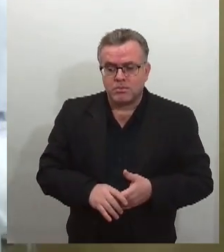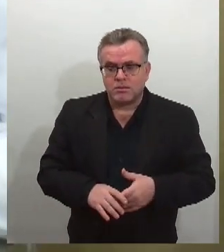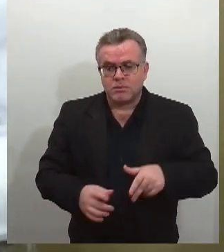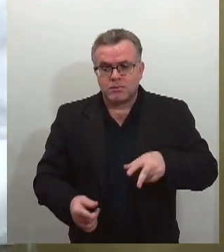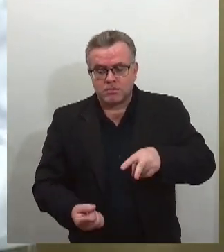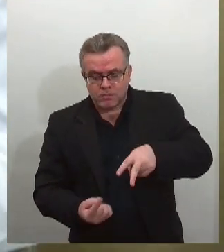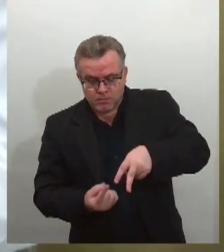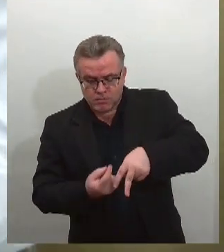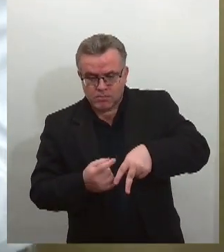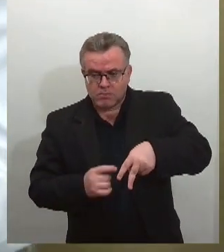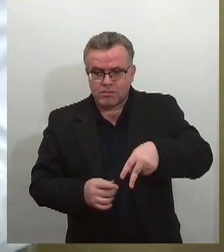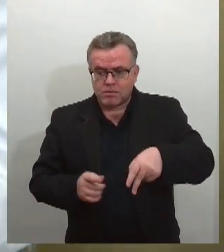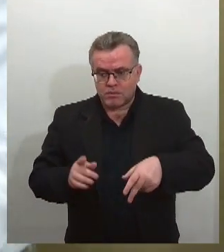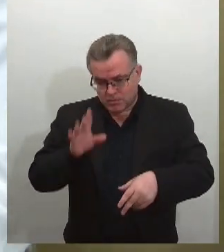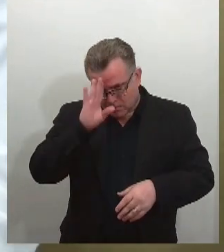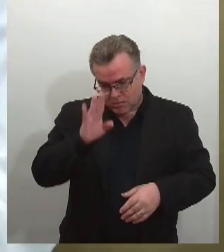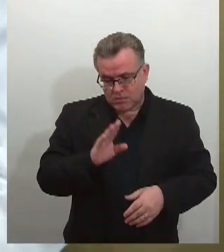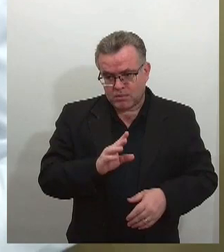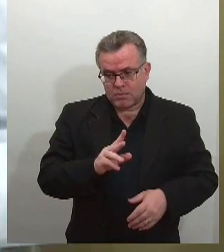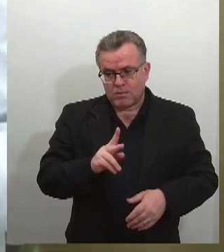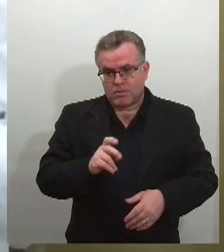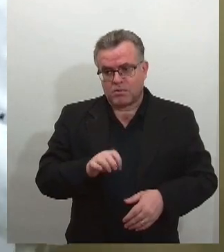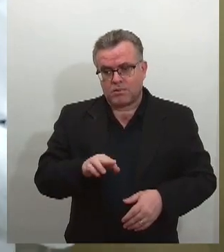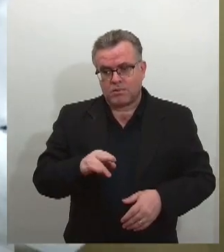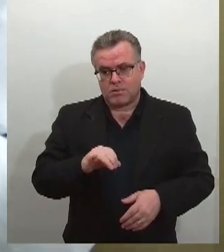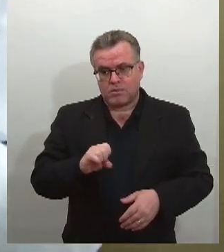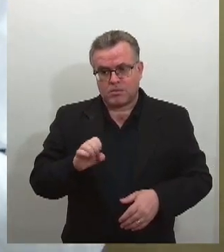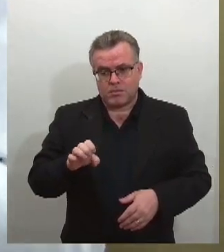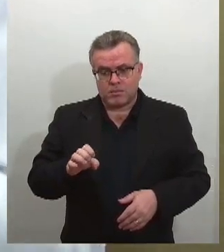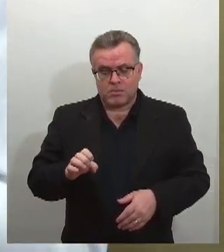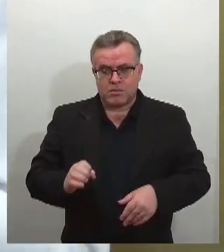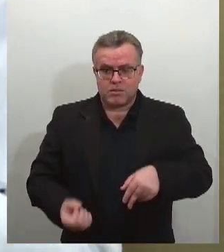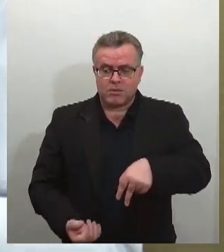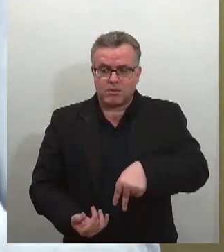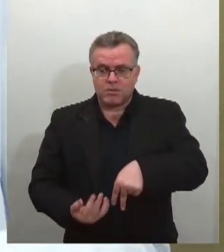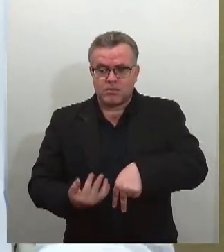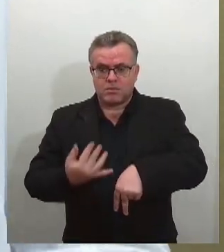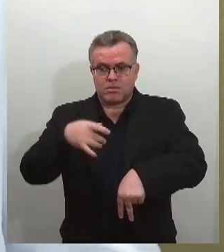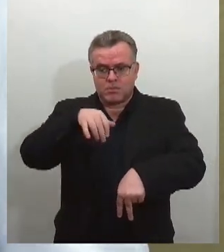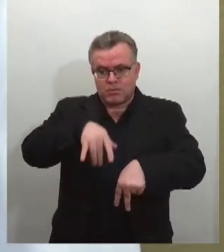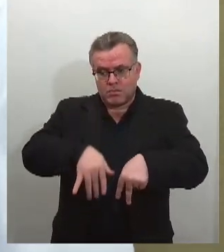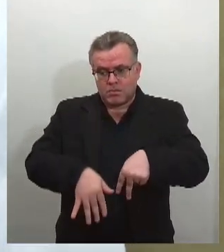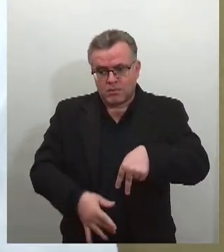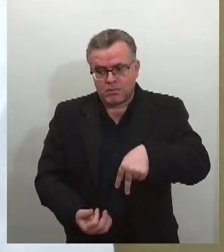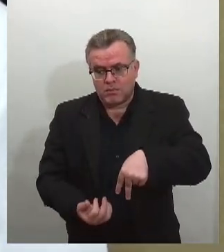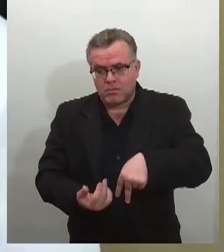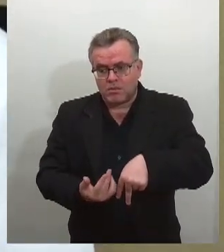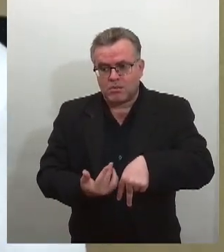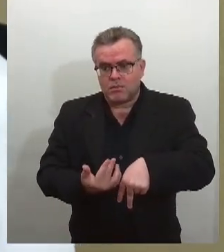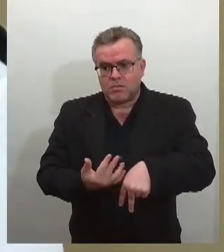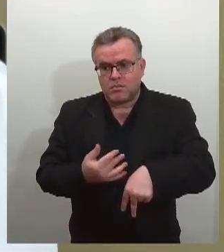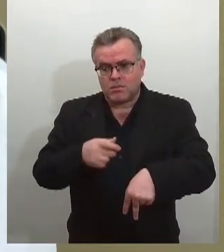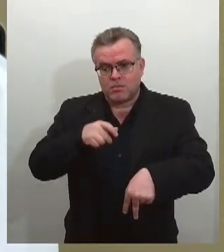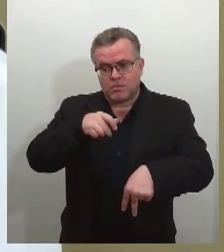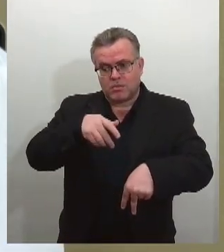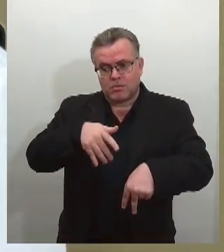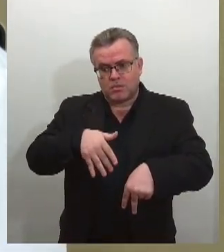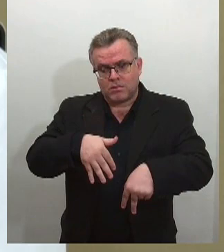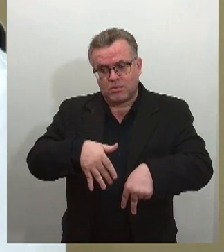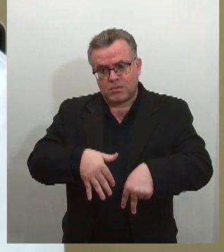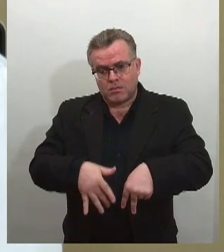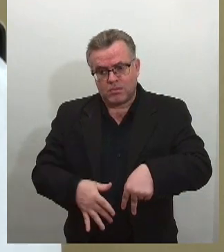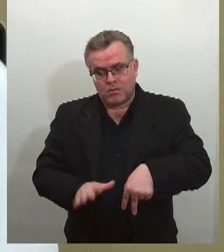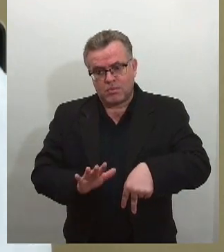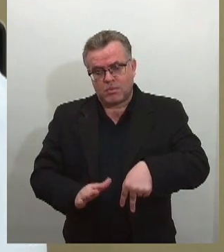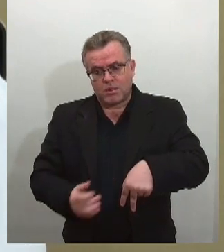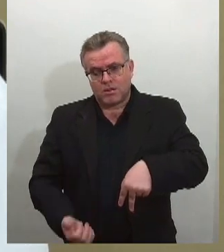varizes, o sangue tem dificuldade de subir e voltar para o coração. O sangue chega bem aos pés, mas tem dificuldade de voltar